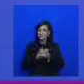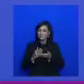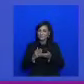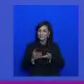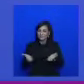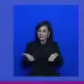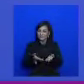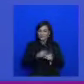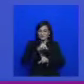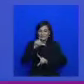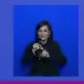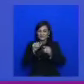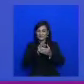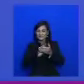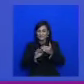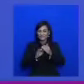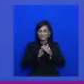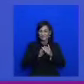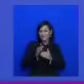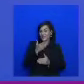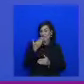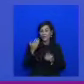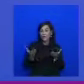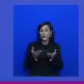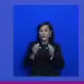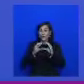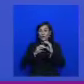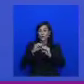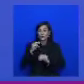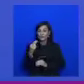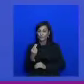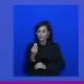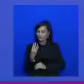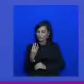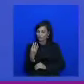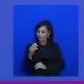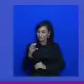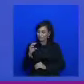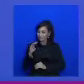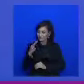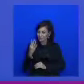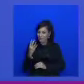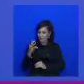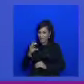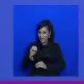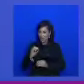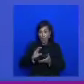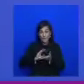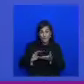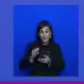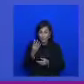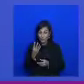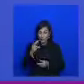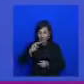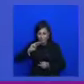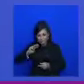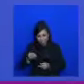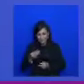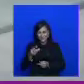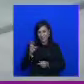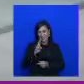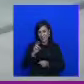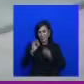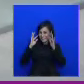ar o sorteio desta noite da Loto Fácil, hoje concurso 2440, com prêmio estimado de 4 milhões de